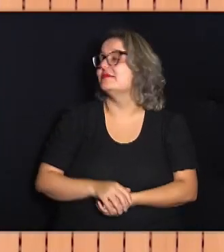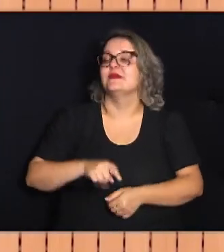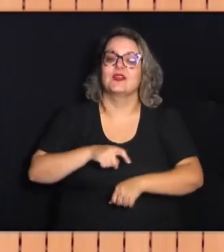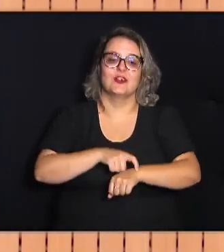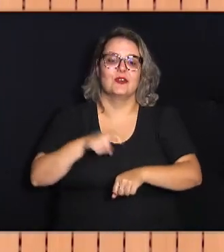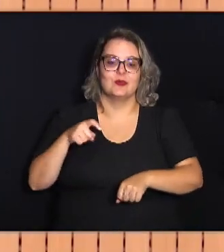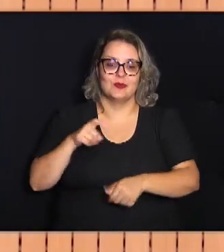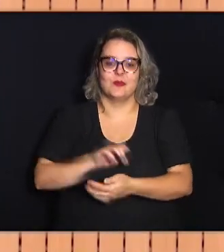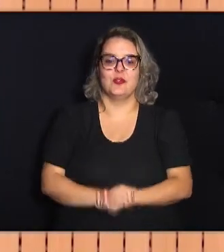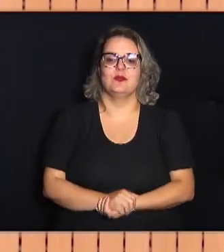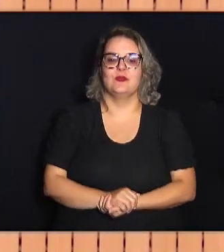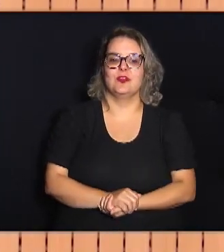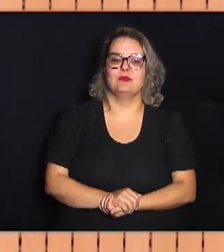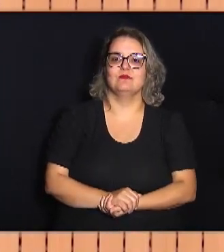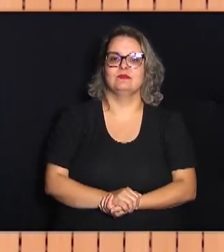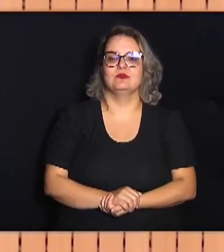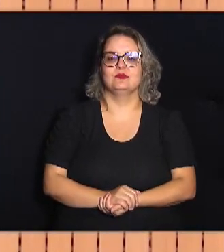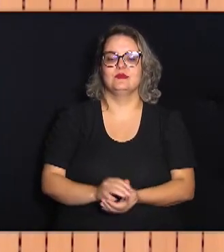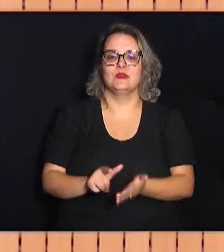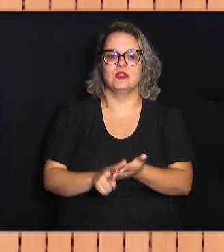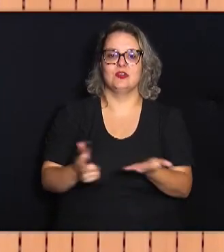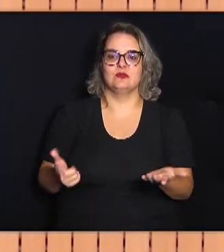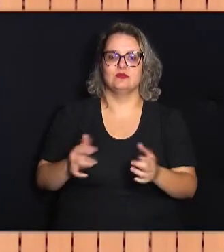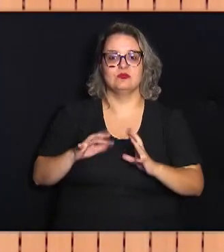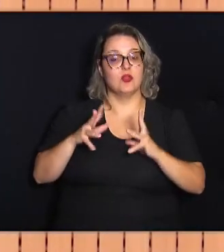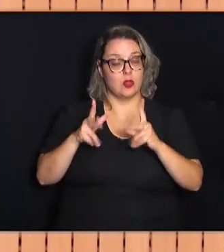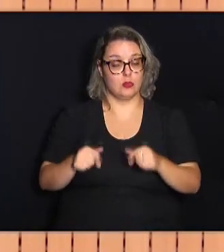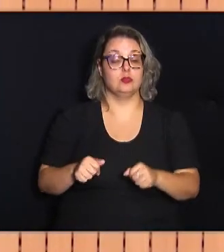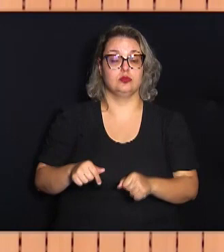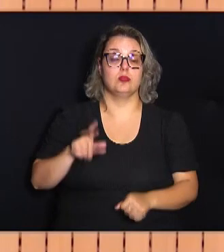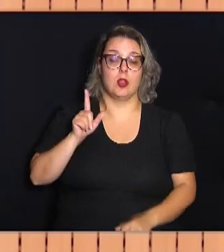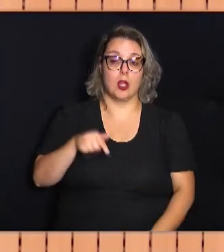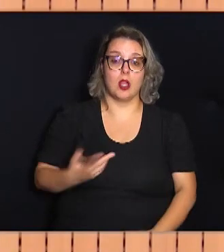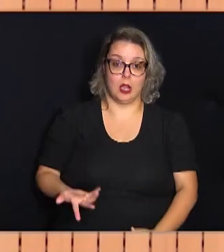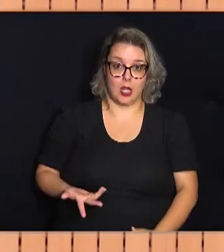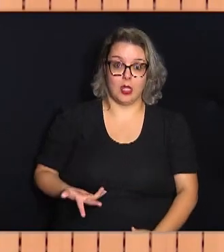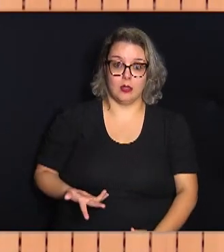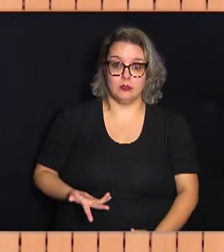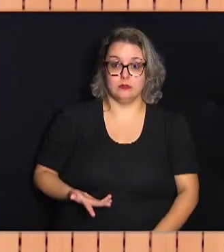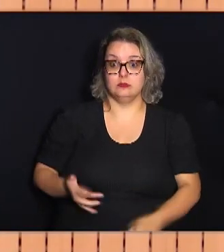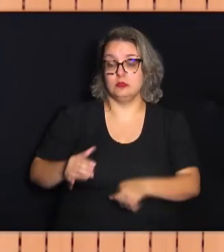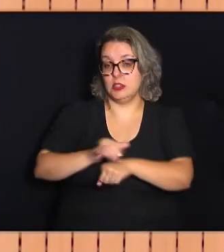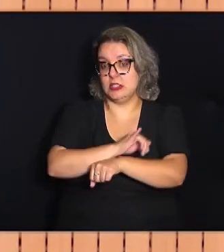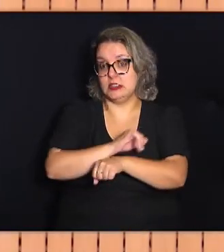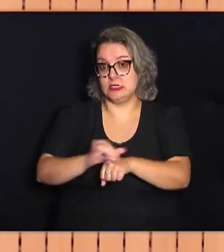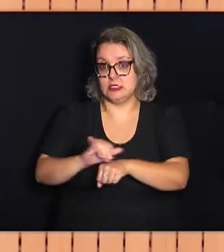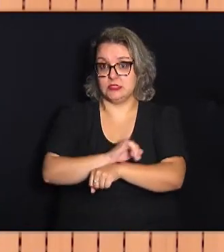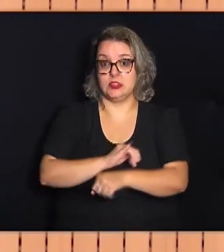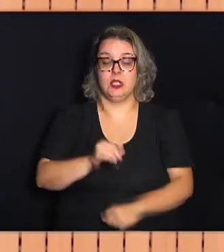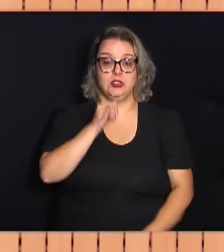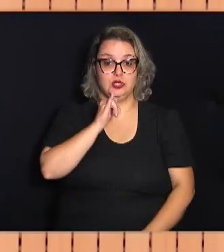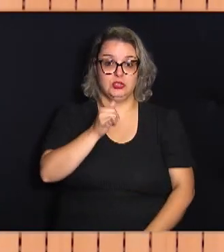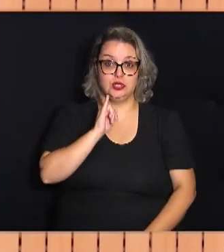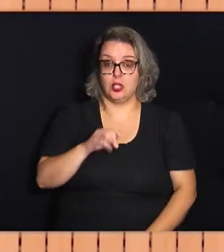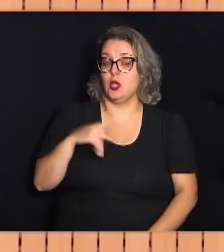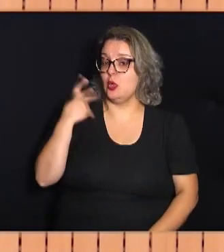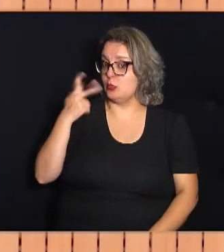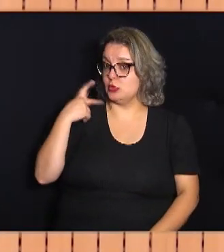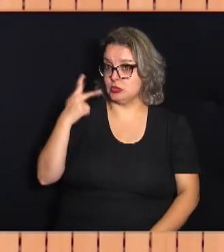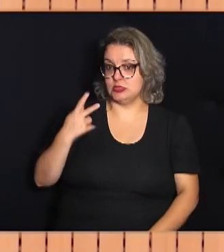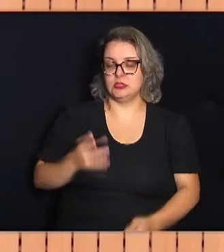o jornalismo em geral, ele se tornou um instrumento de narrativas